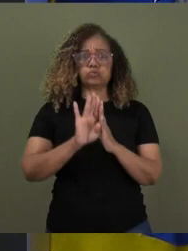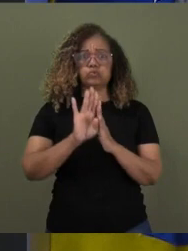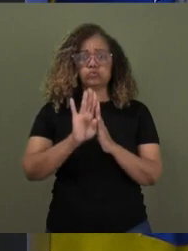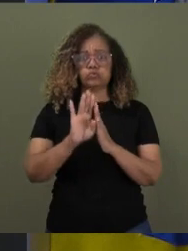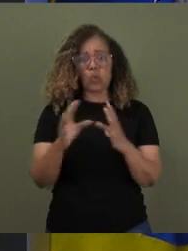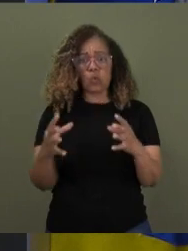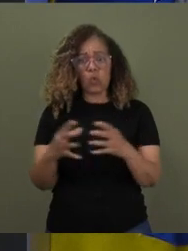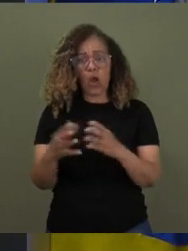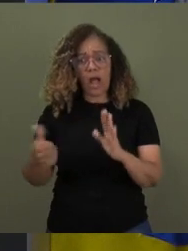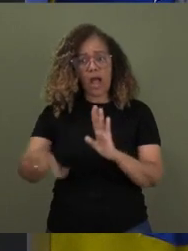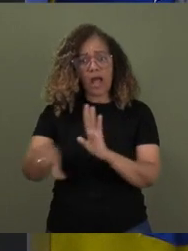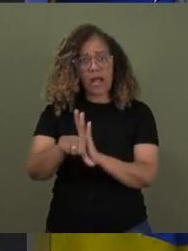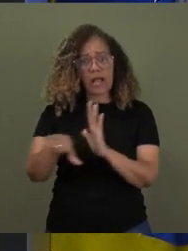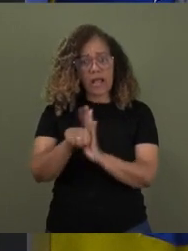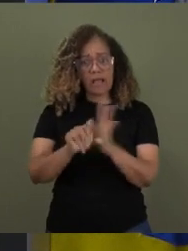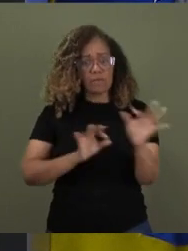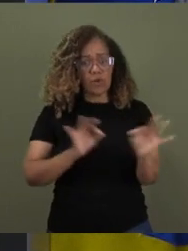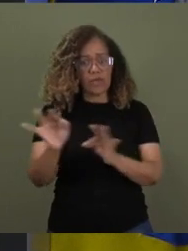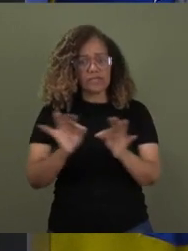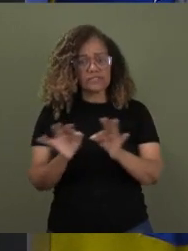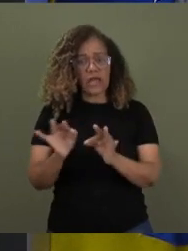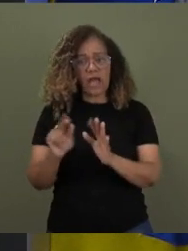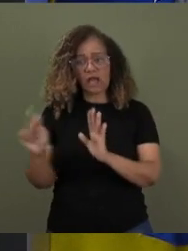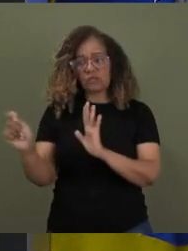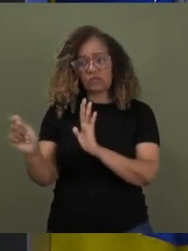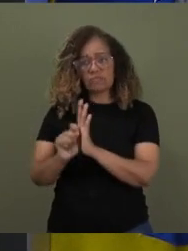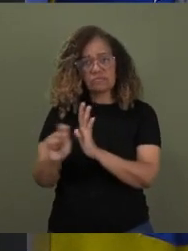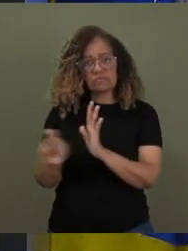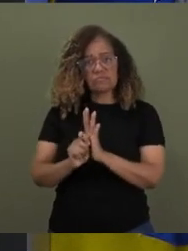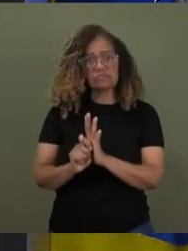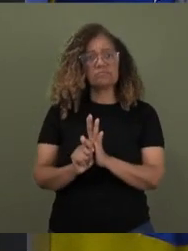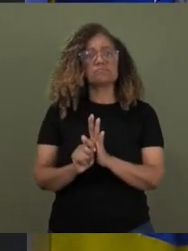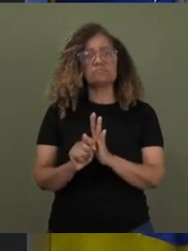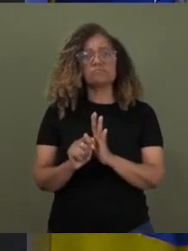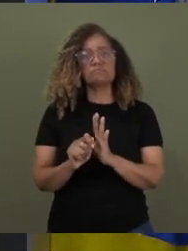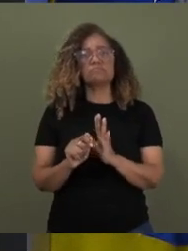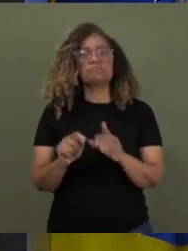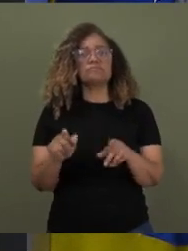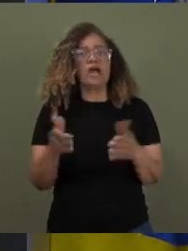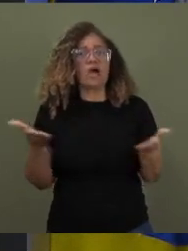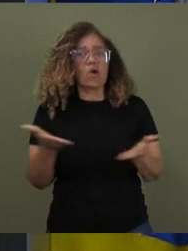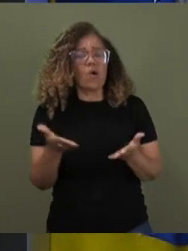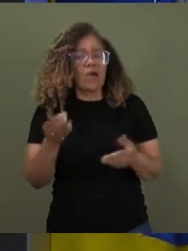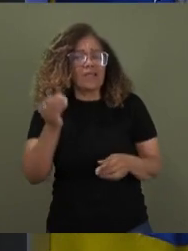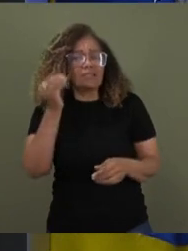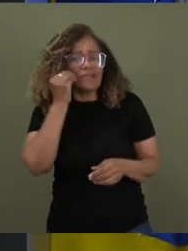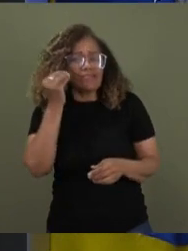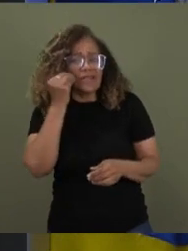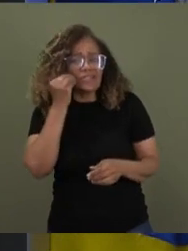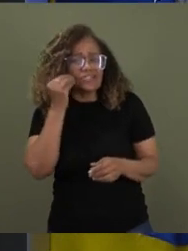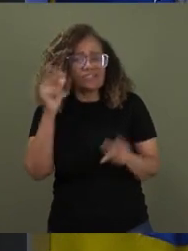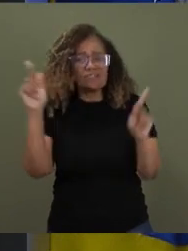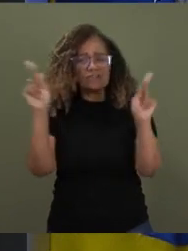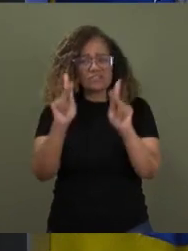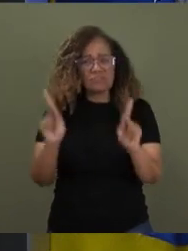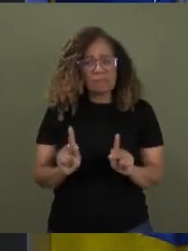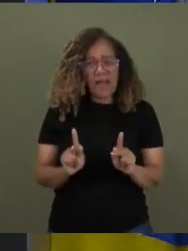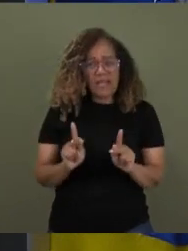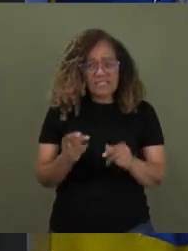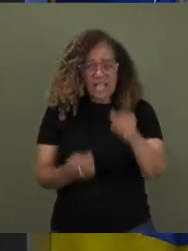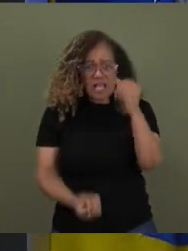organizado, aumentou o tráfico. Essa tentativa de paz criou